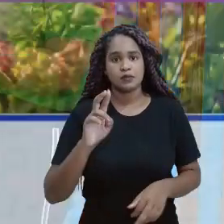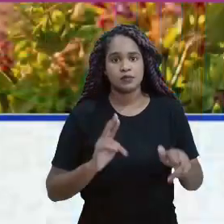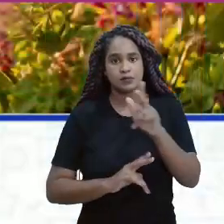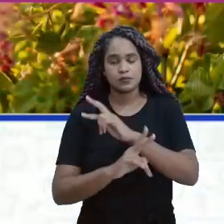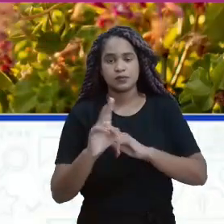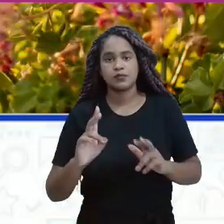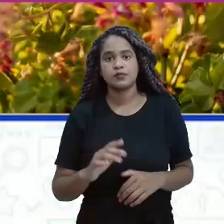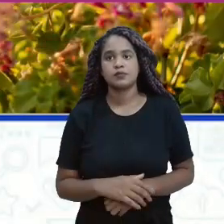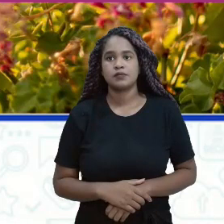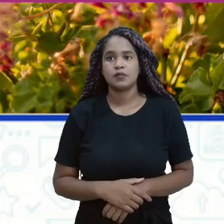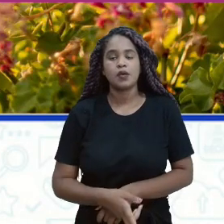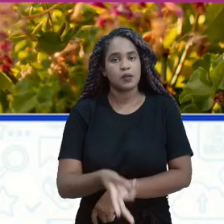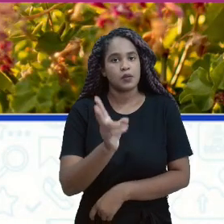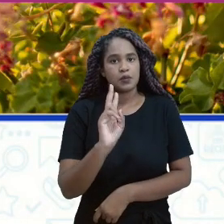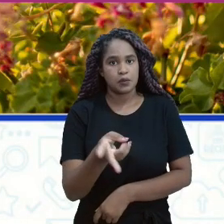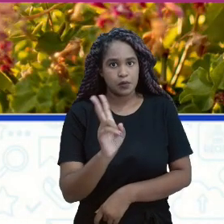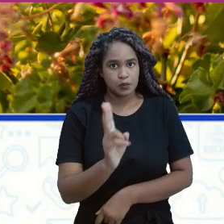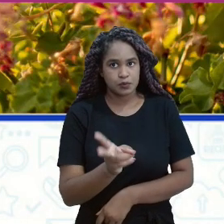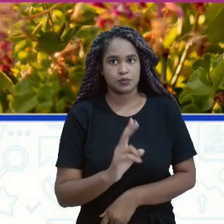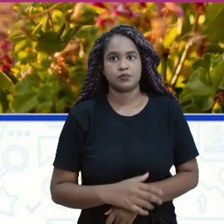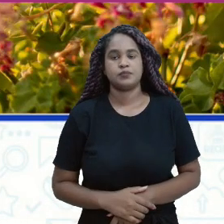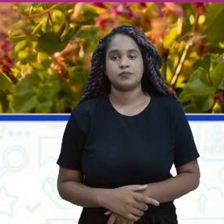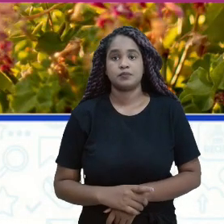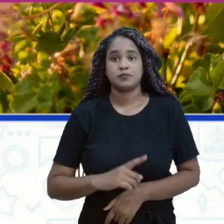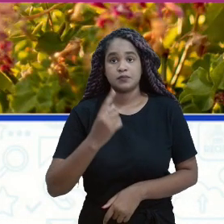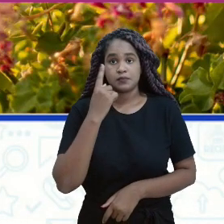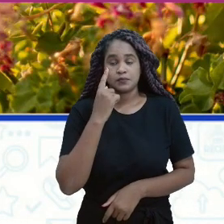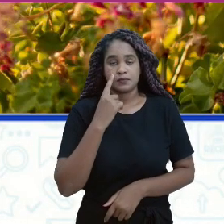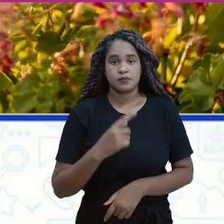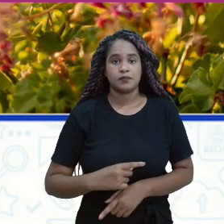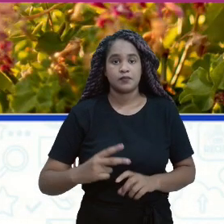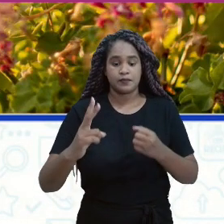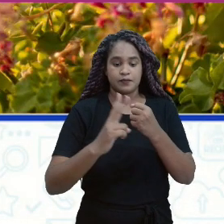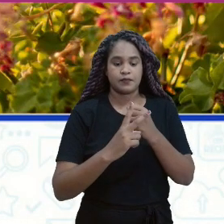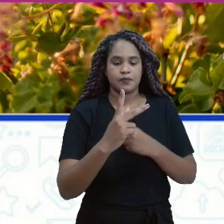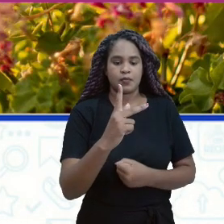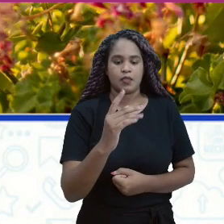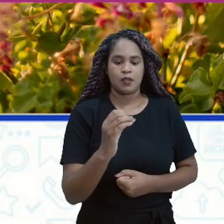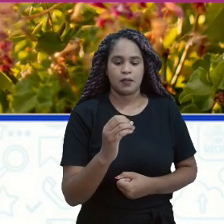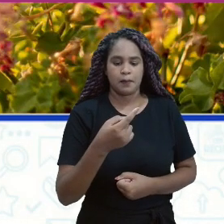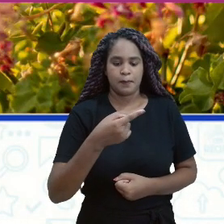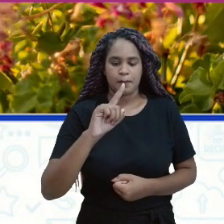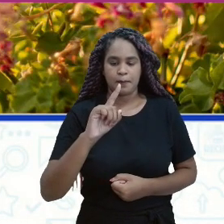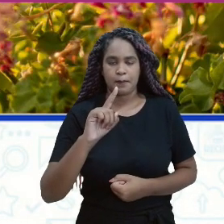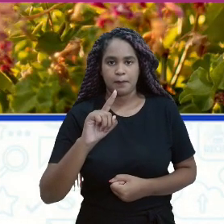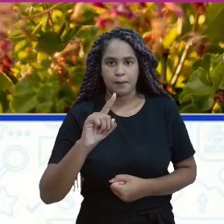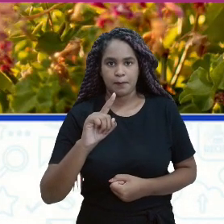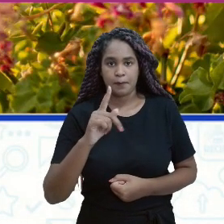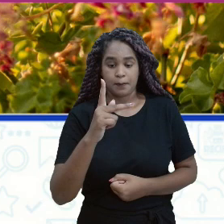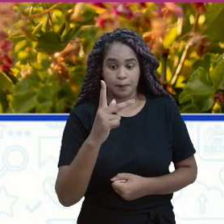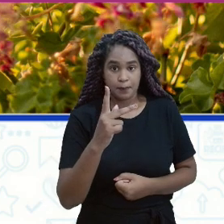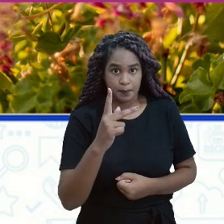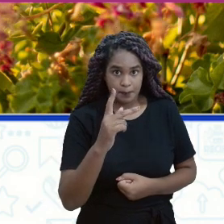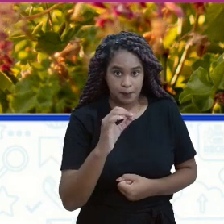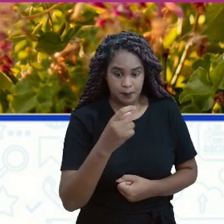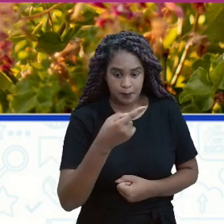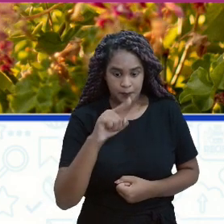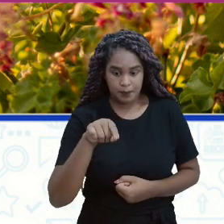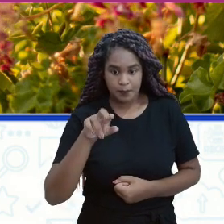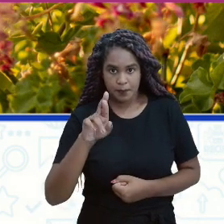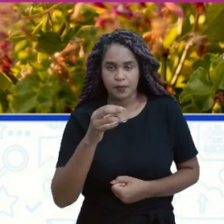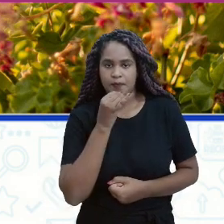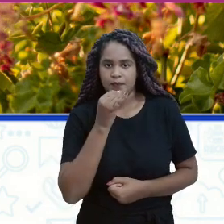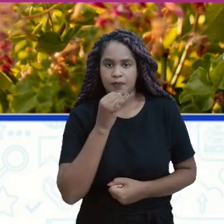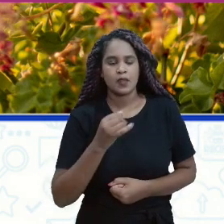que foram mantidos, minha gente. Ó, a gente tem o verbo pôr. É muito importante pôr água